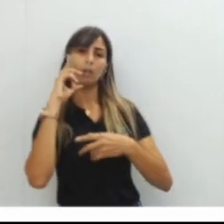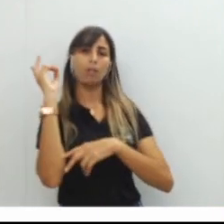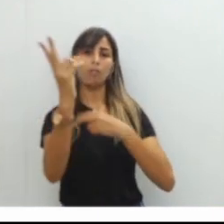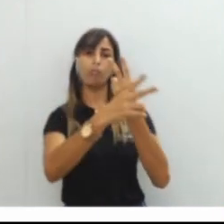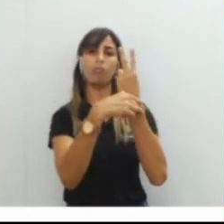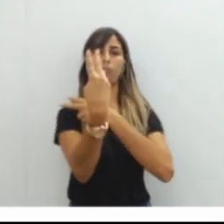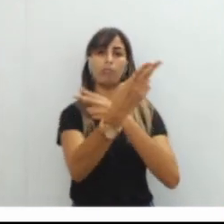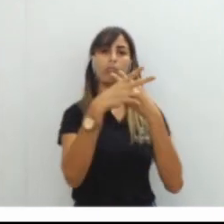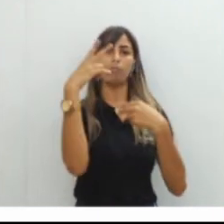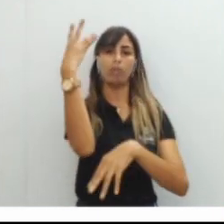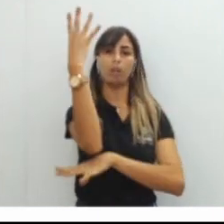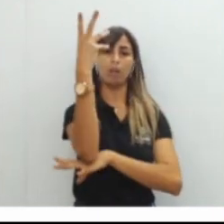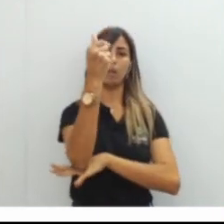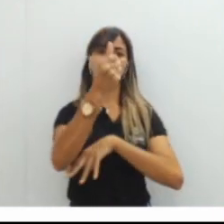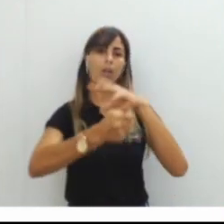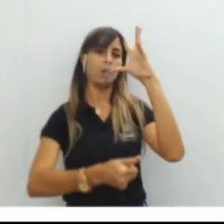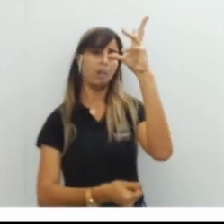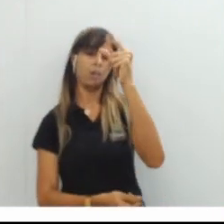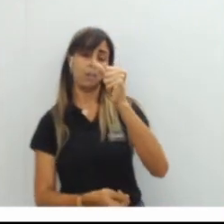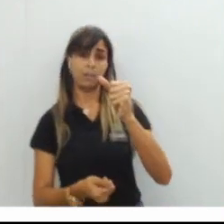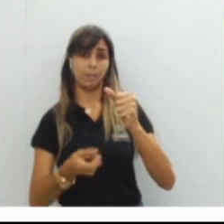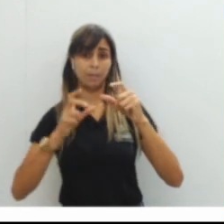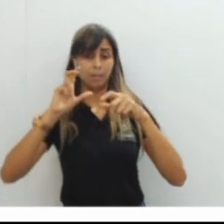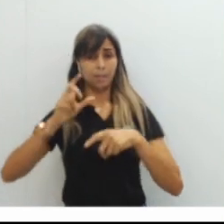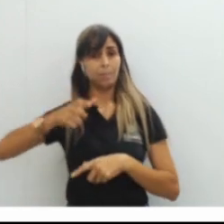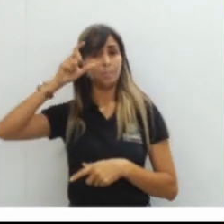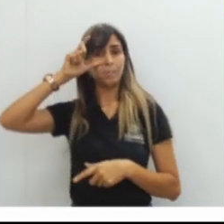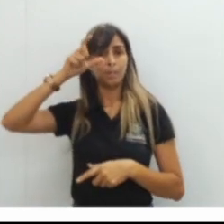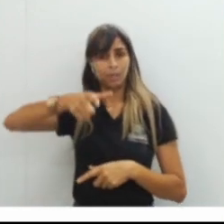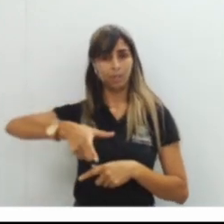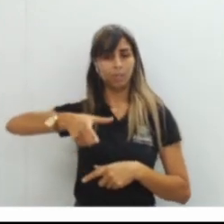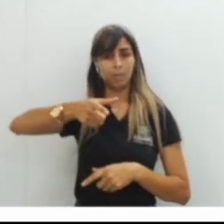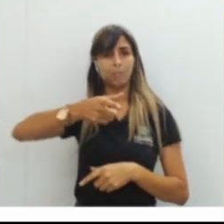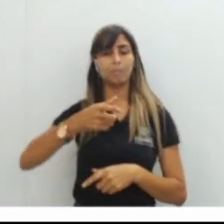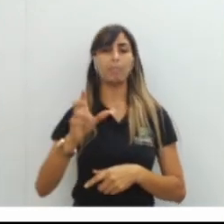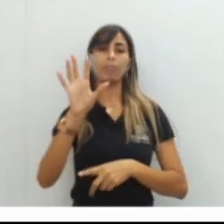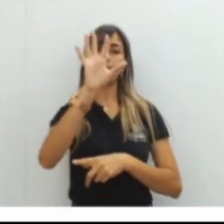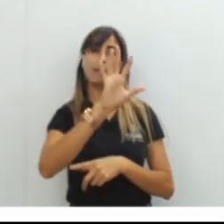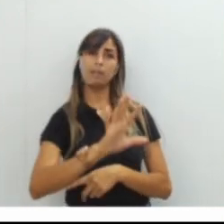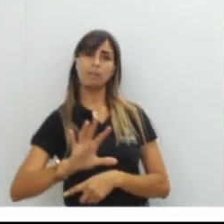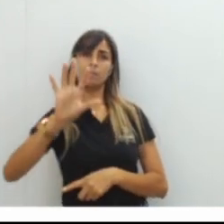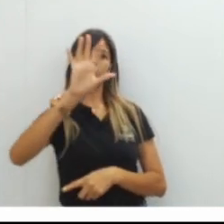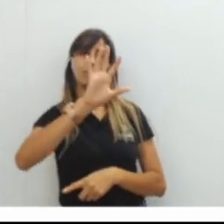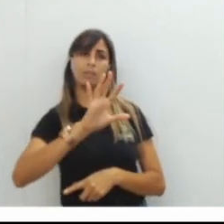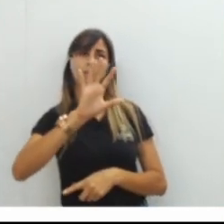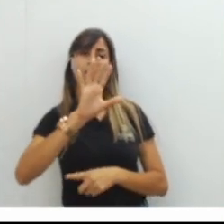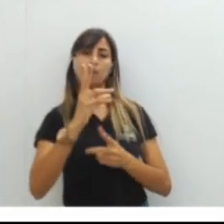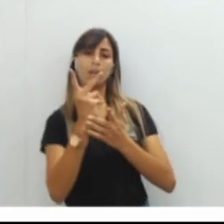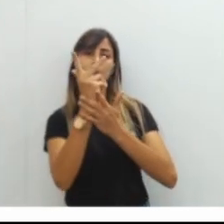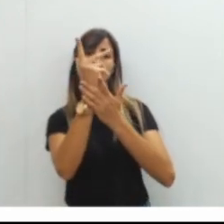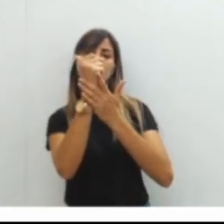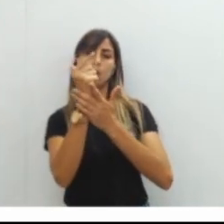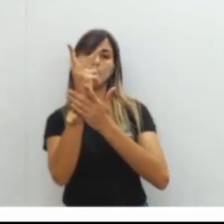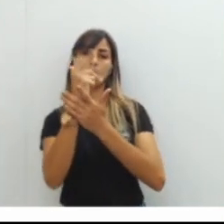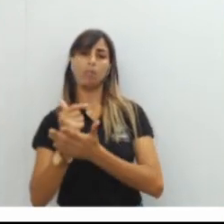as plantas, mas perceba o contorno dessa imagem. O contorno dessa imagem é um contorno de quê?